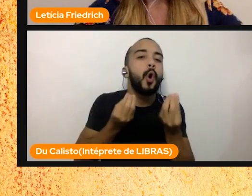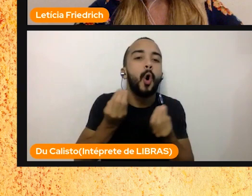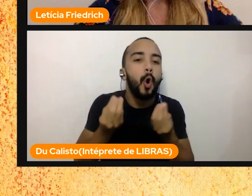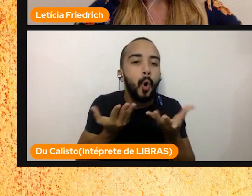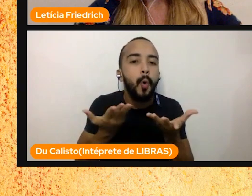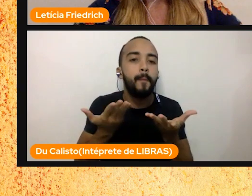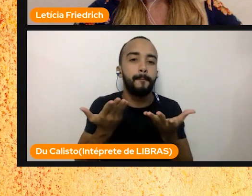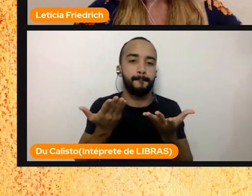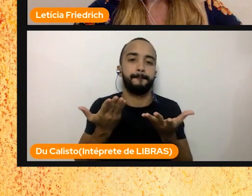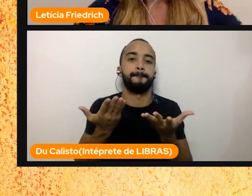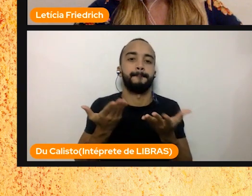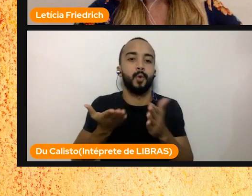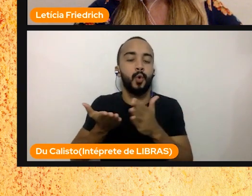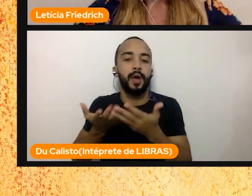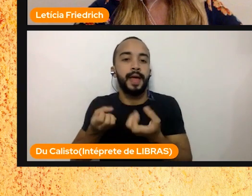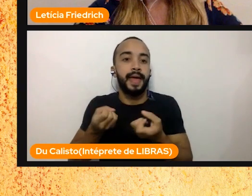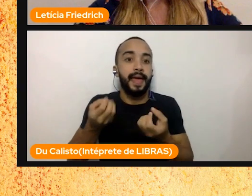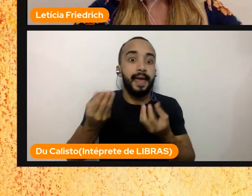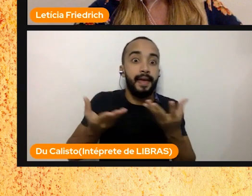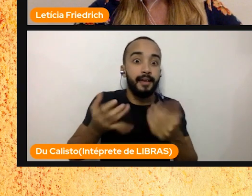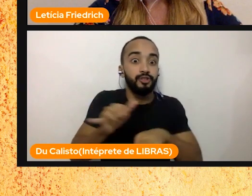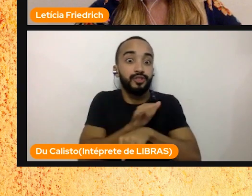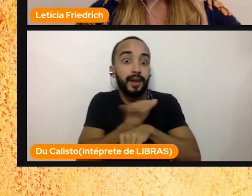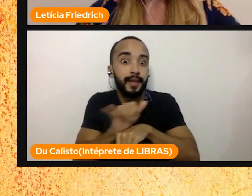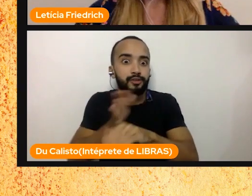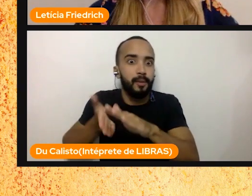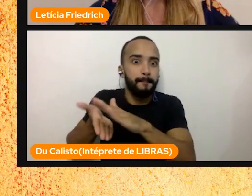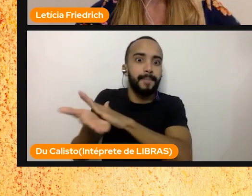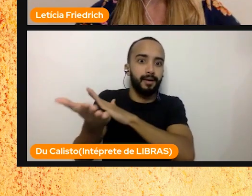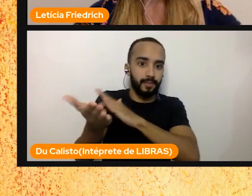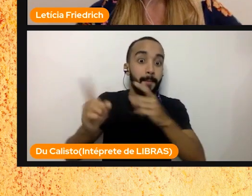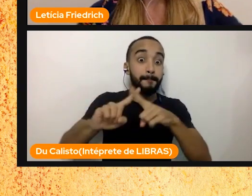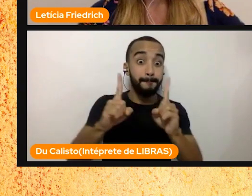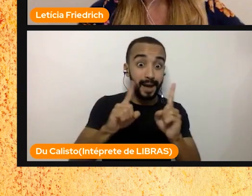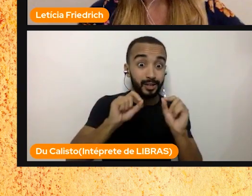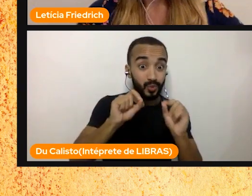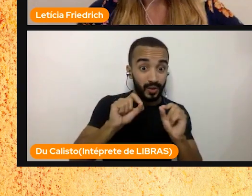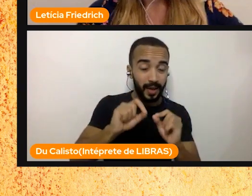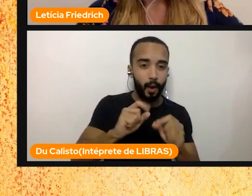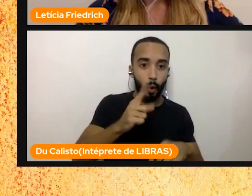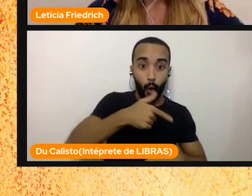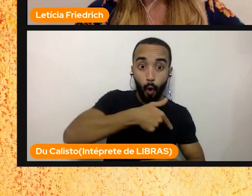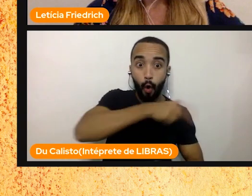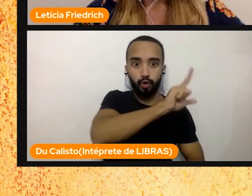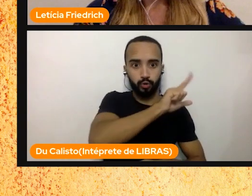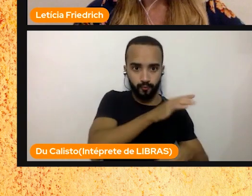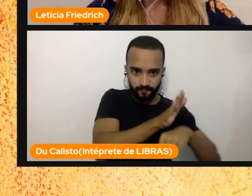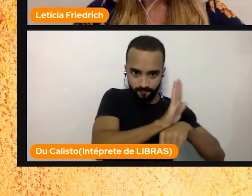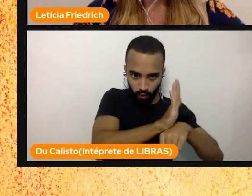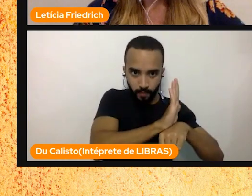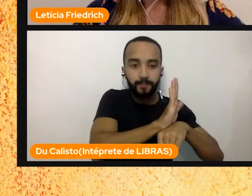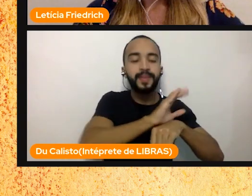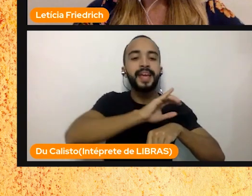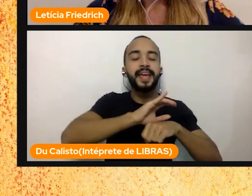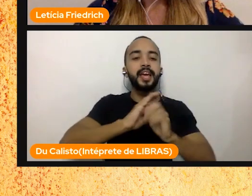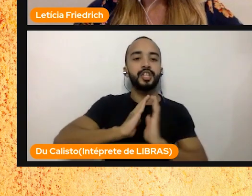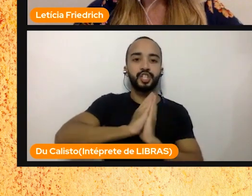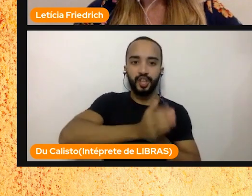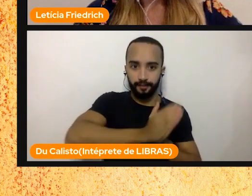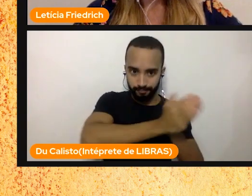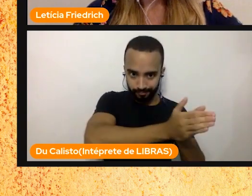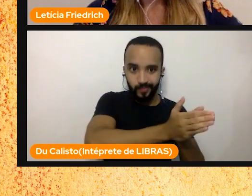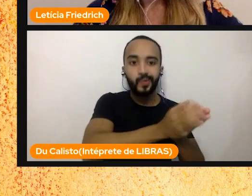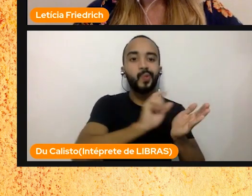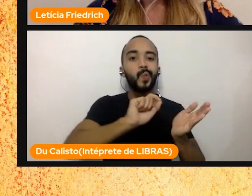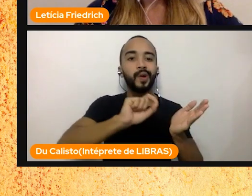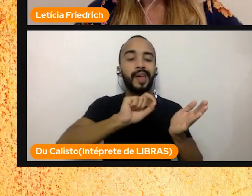Mas no caso de Jangadeiros, foi bem no meio da produção mesmo, assim, só para ter uma ideia, nós temos um estúdio, né, temos sede própria